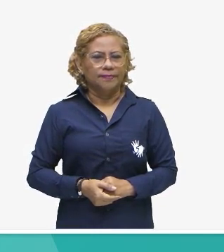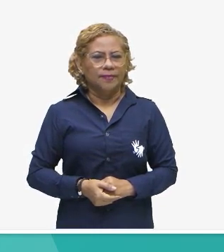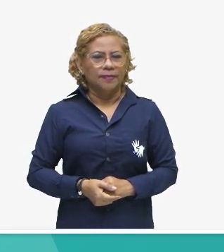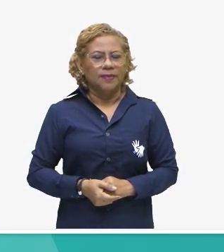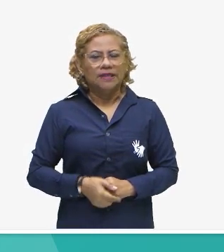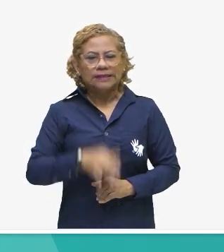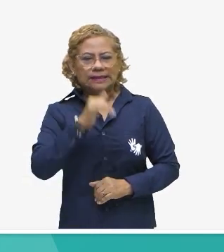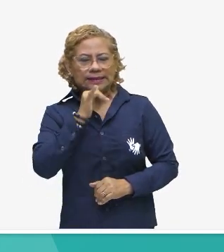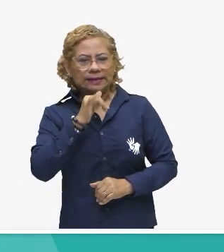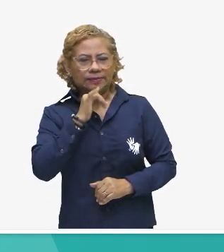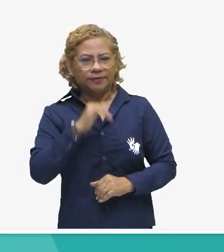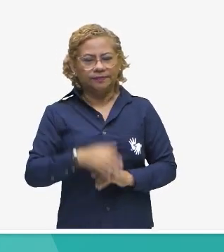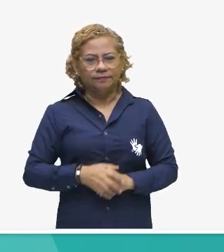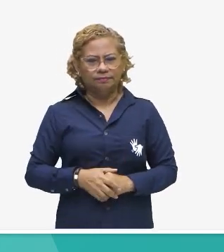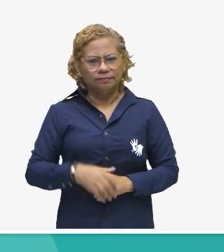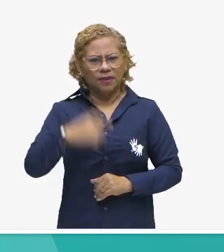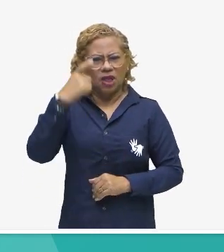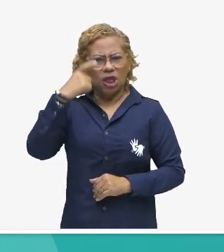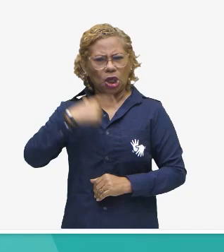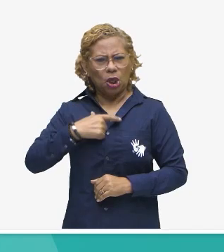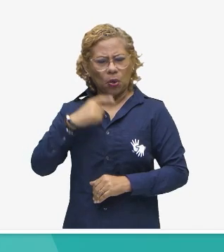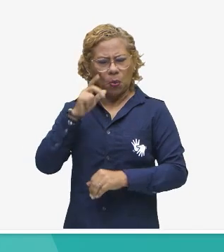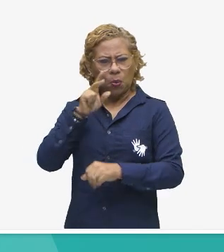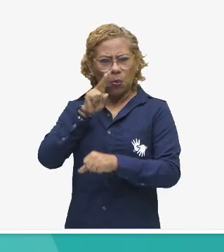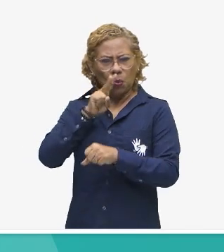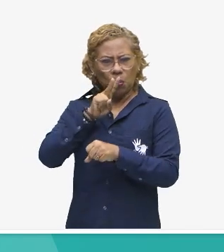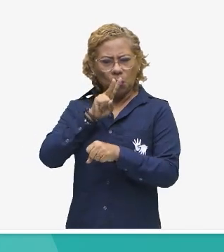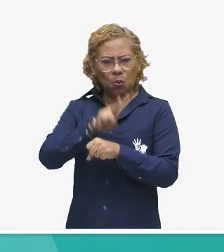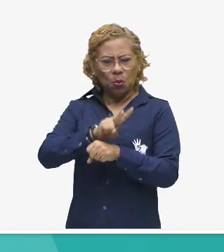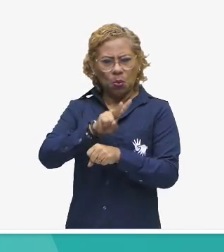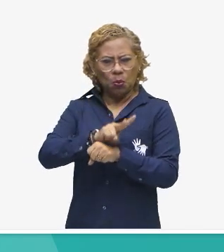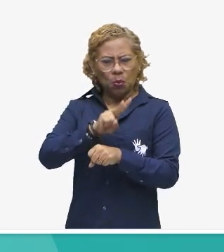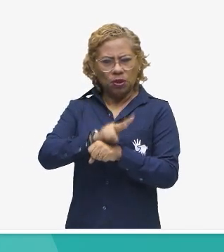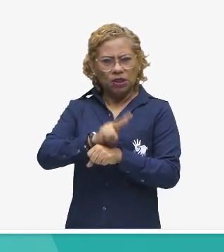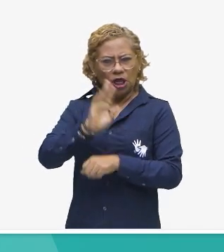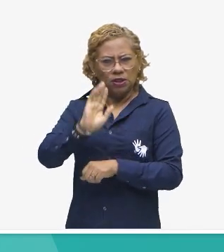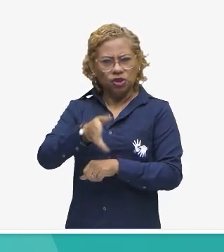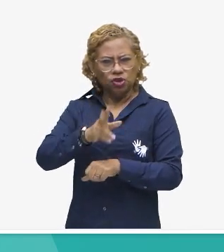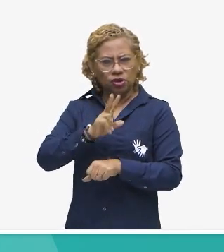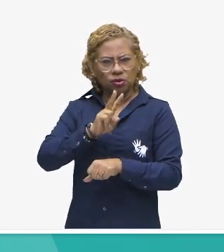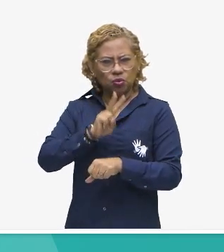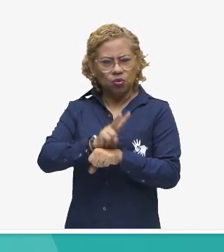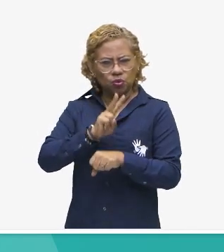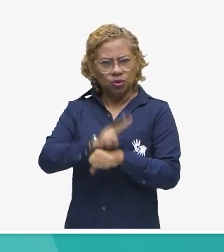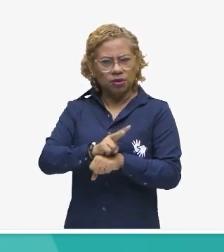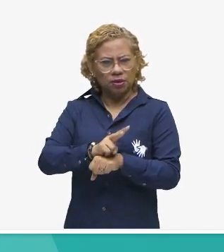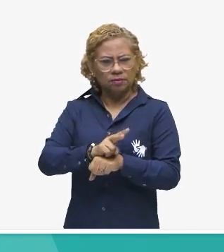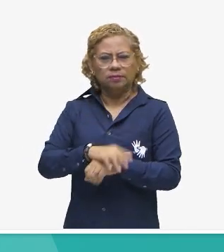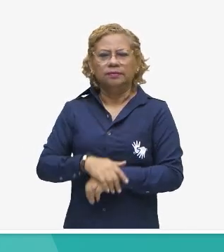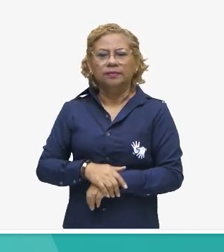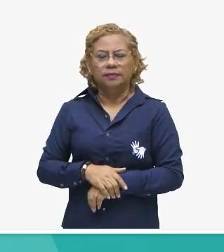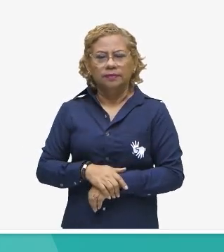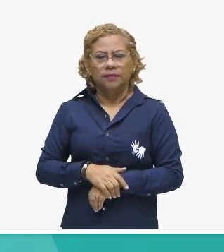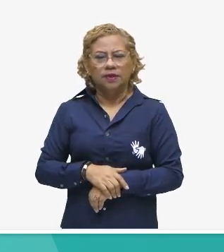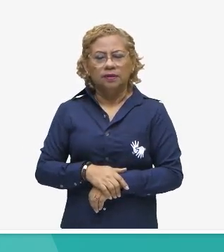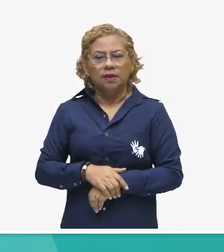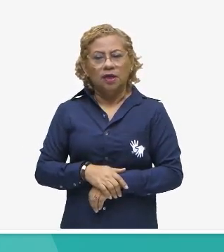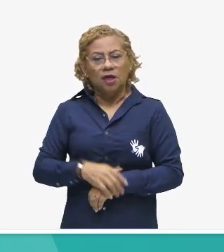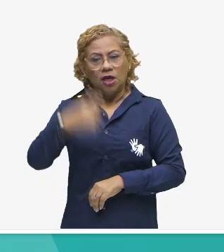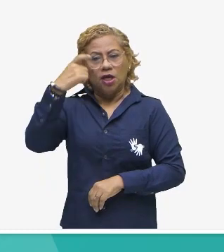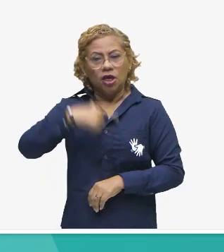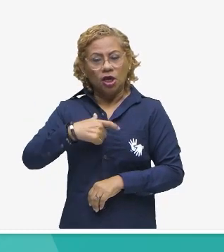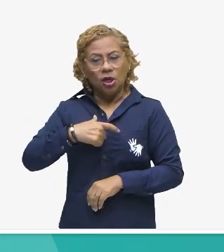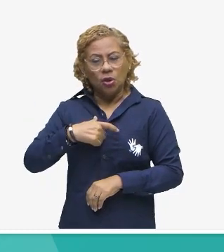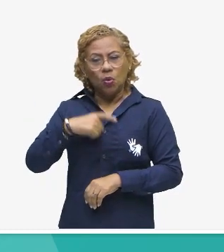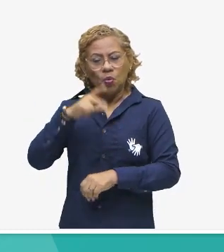Eu cuidei. Então, já vivenciei essa situação e eu cuidarei,